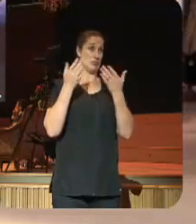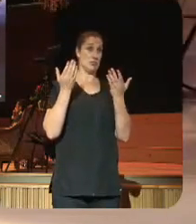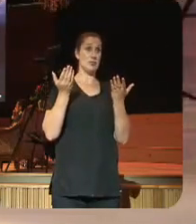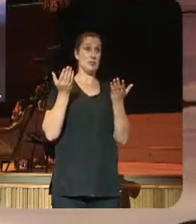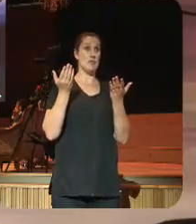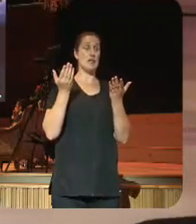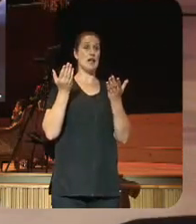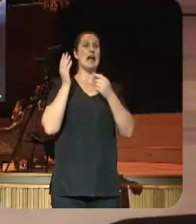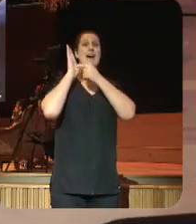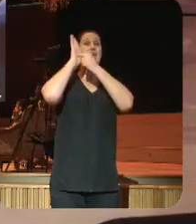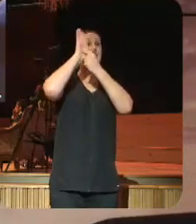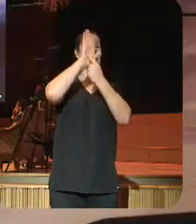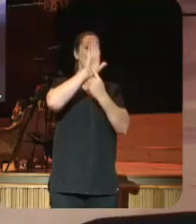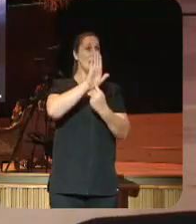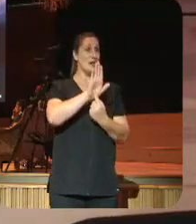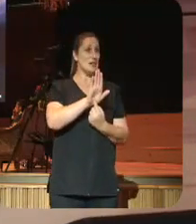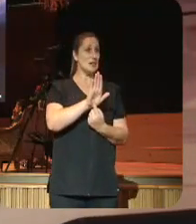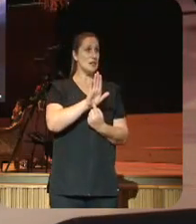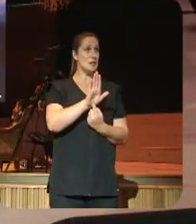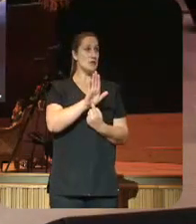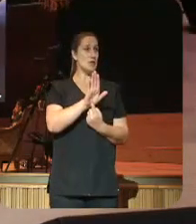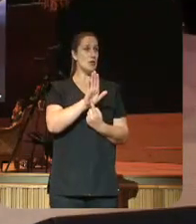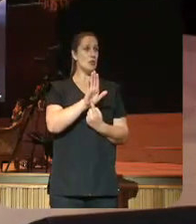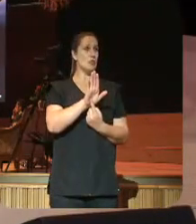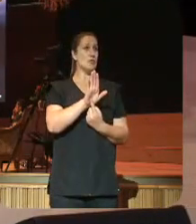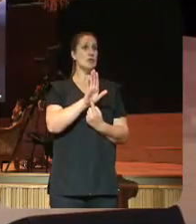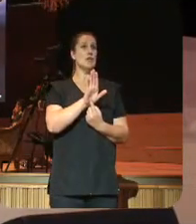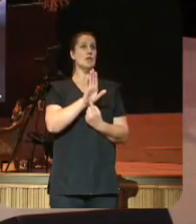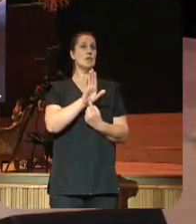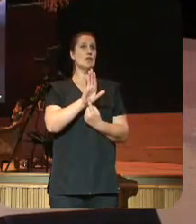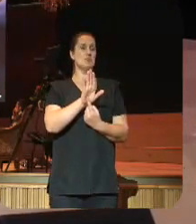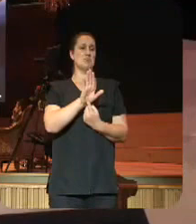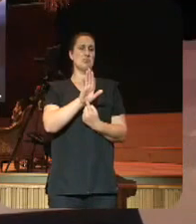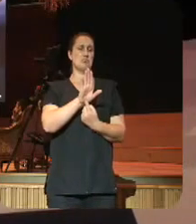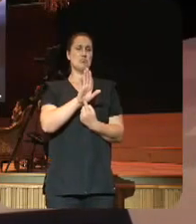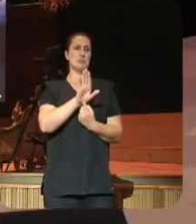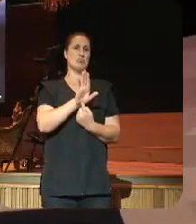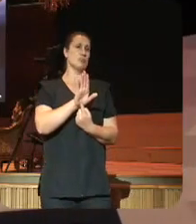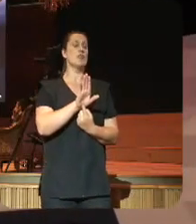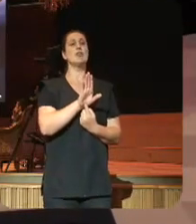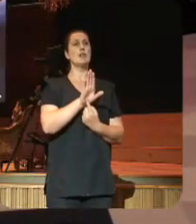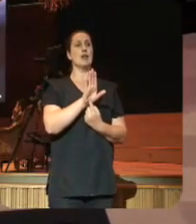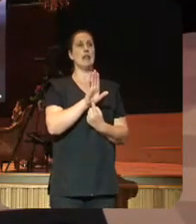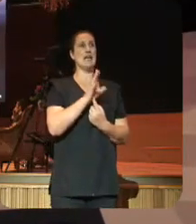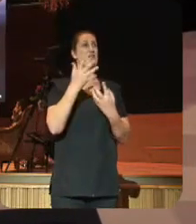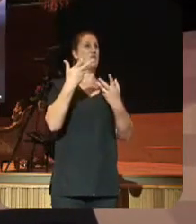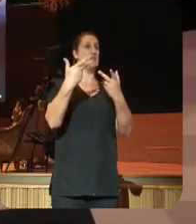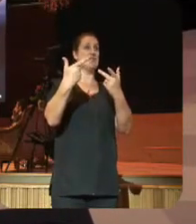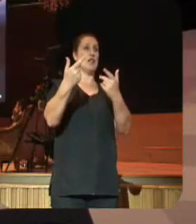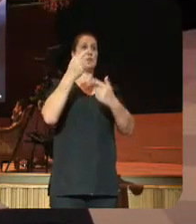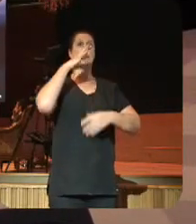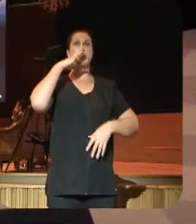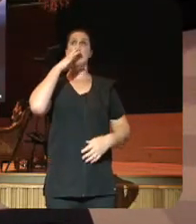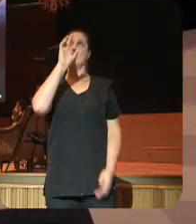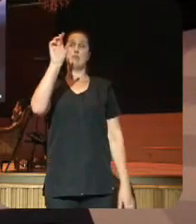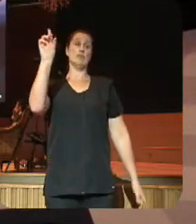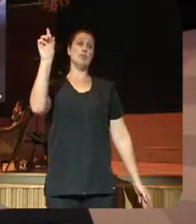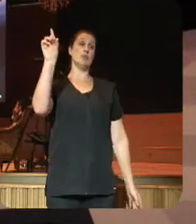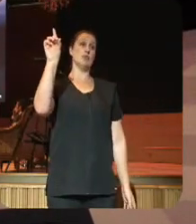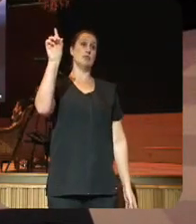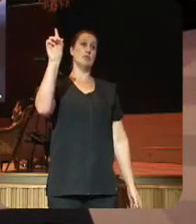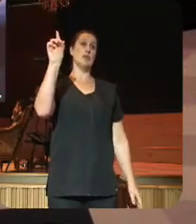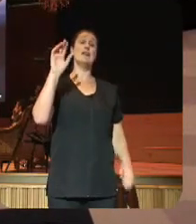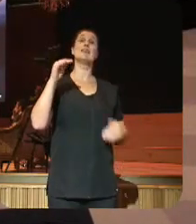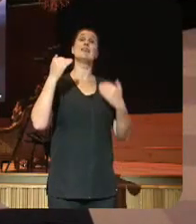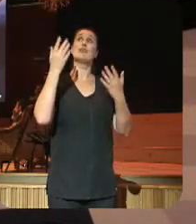a revelação natural passou a ser não tão eficiente para a gente conhecer a Deus. E